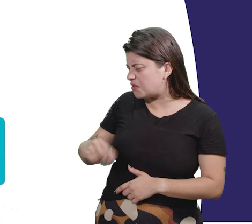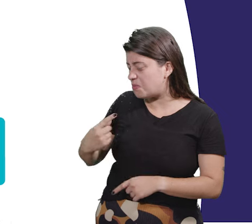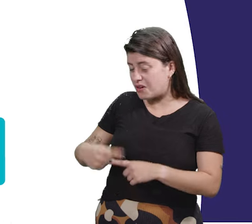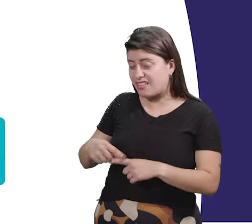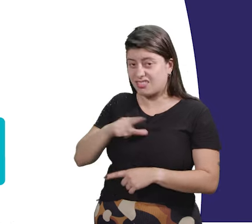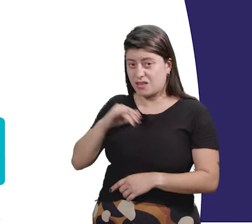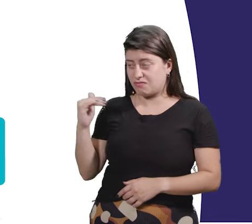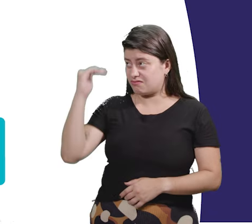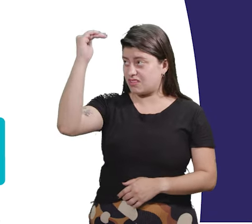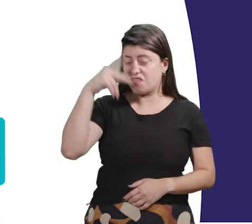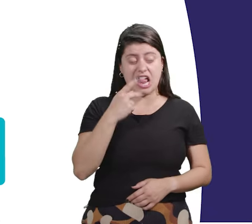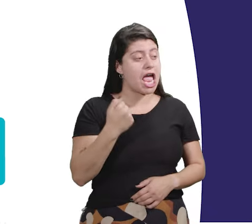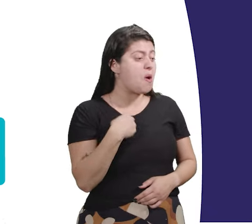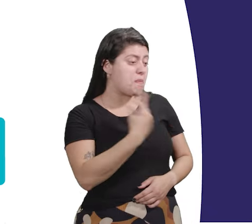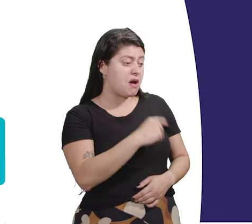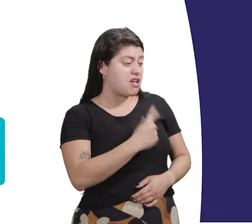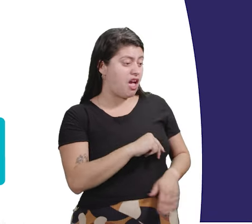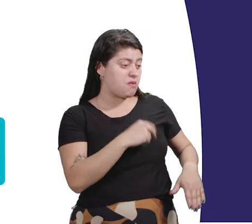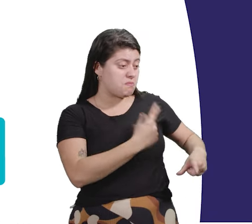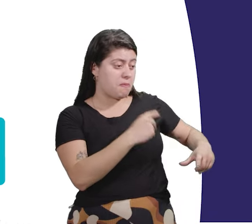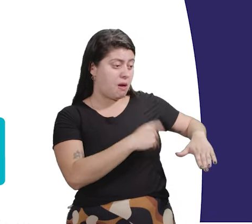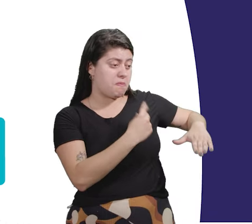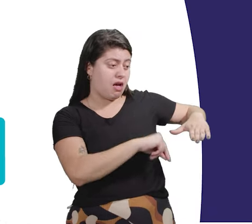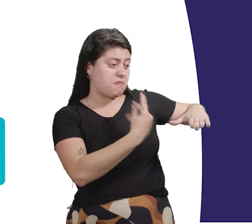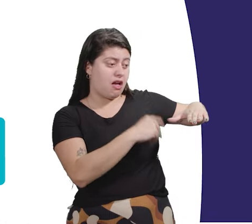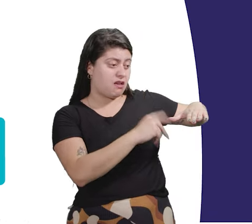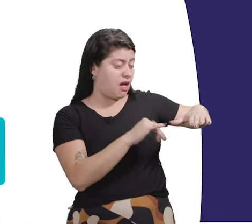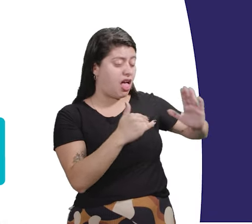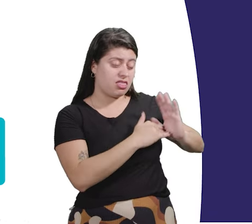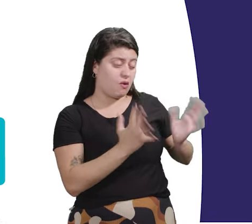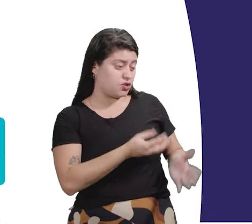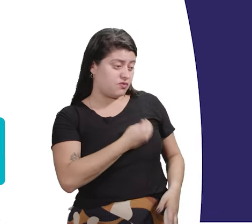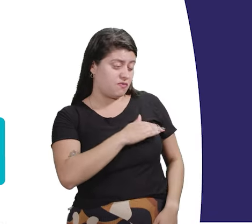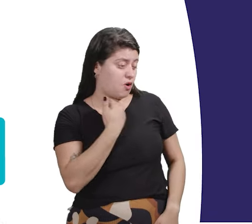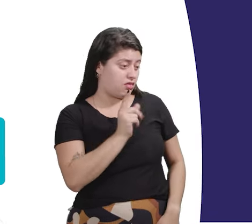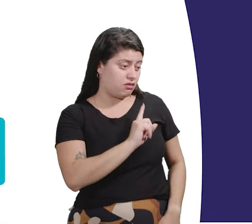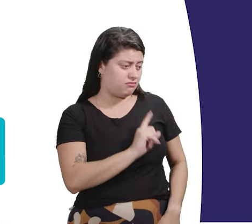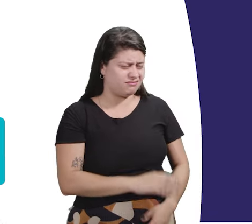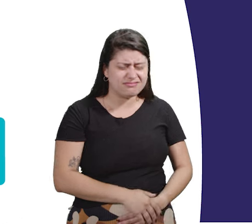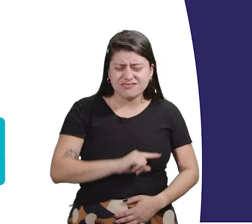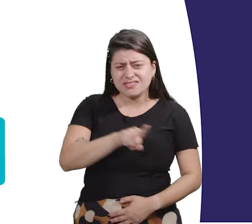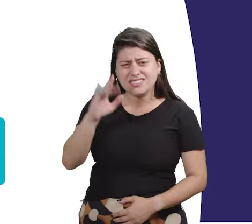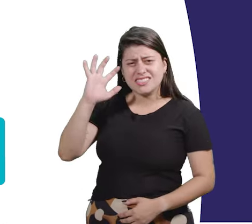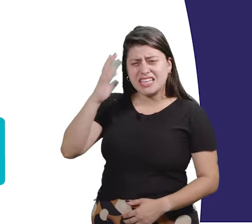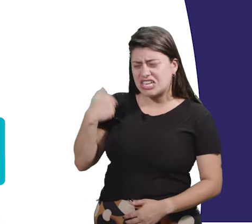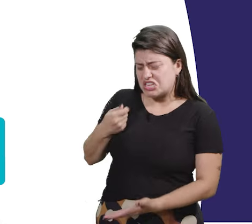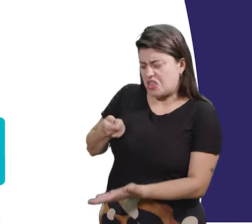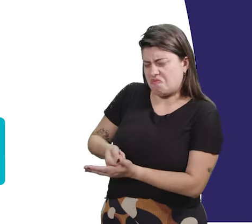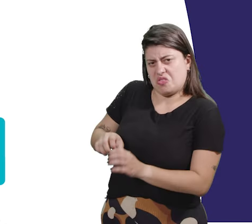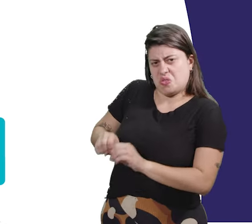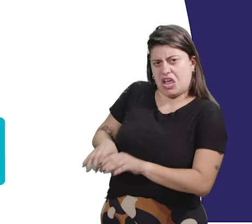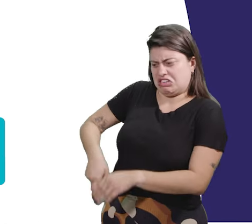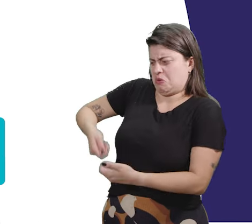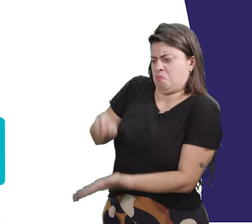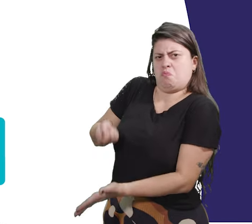realmente eles não tiveram nenhuma sequela? Será que essa educação mais rígida, firme, talvez até mais agressiva, será que era mais eficiente?